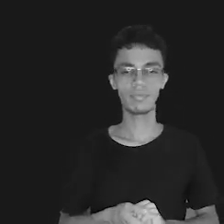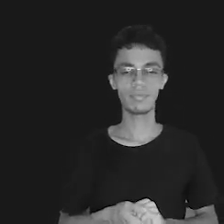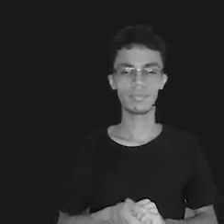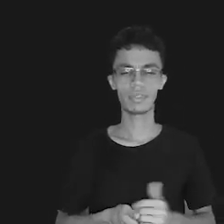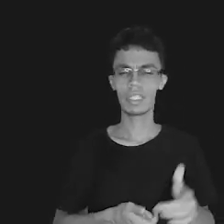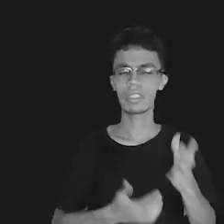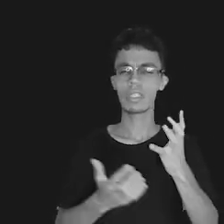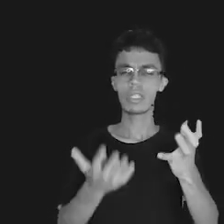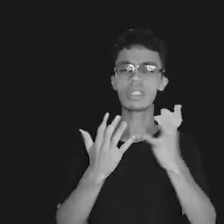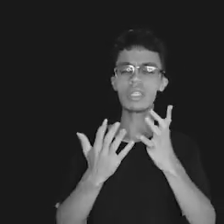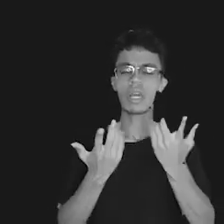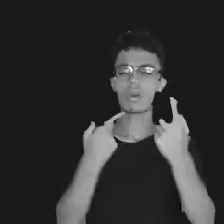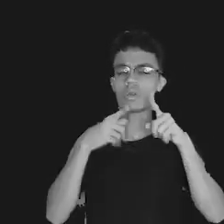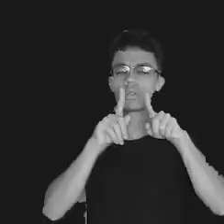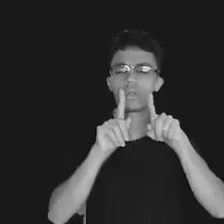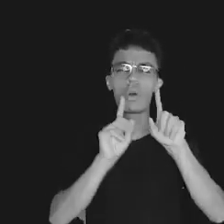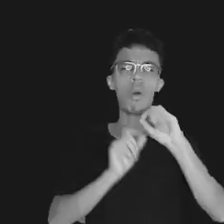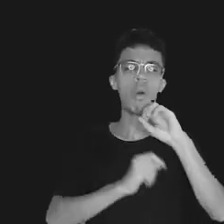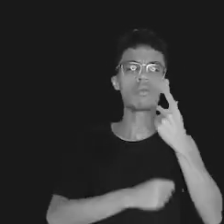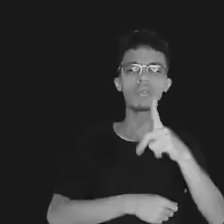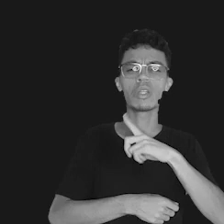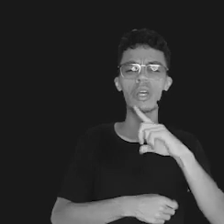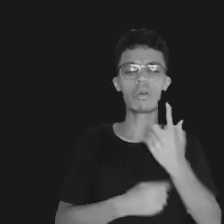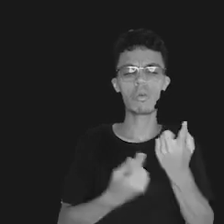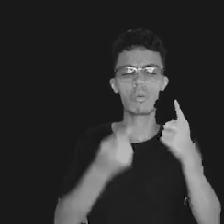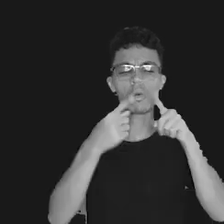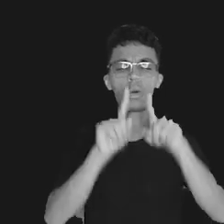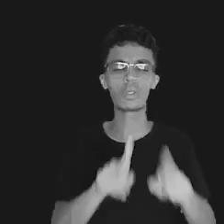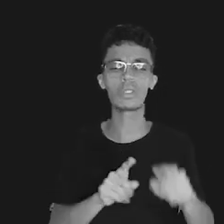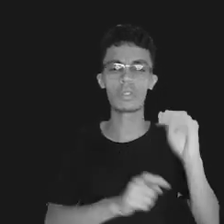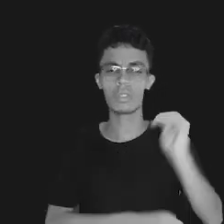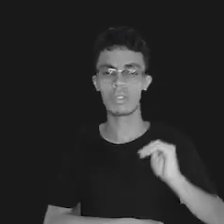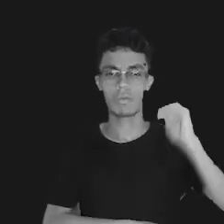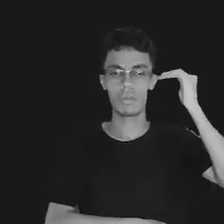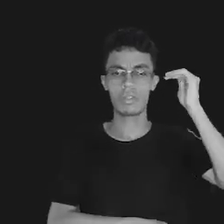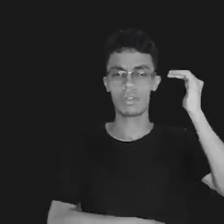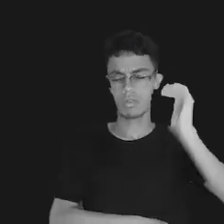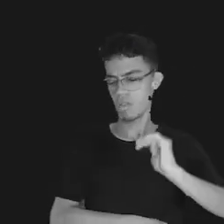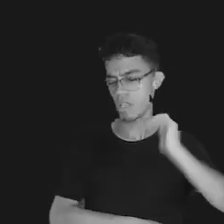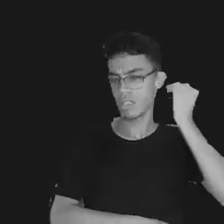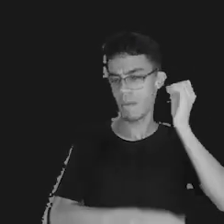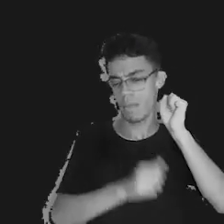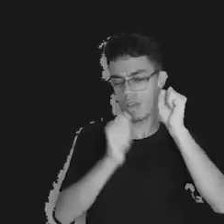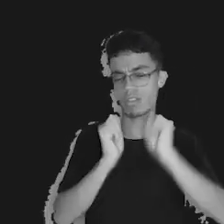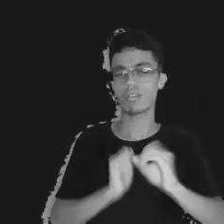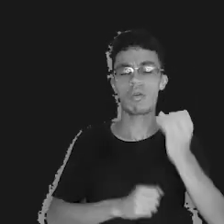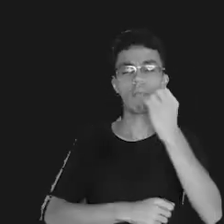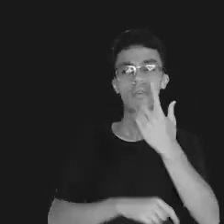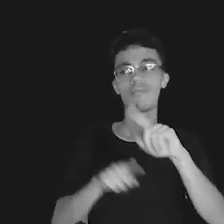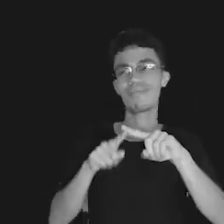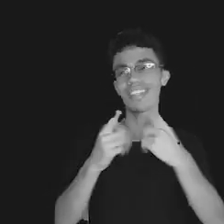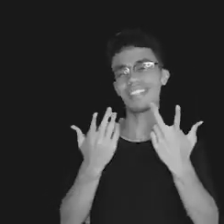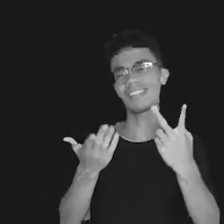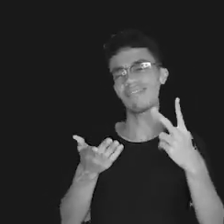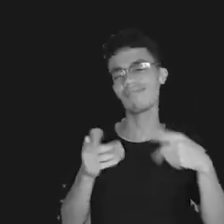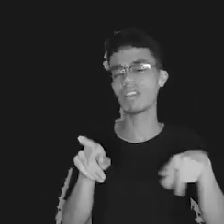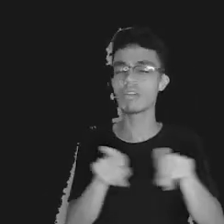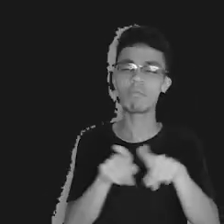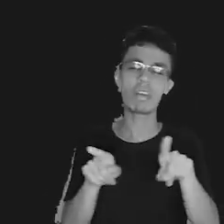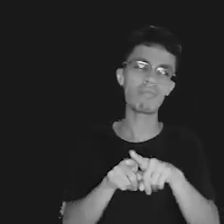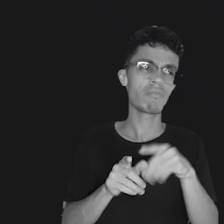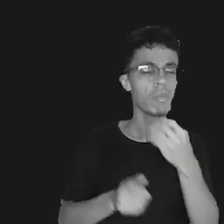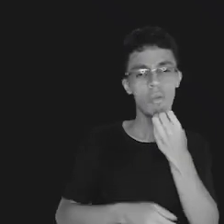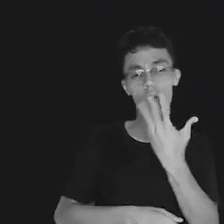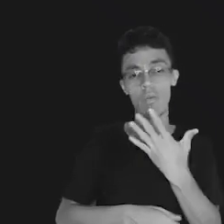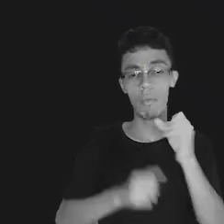Tereis alguma coisa contra o crescimento? Crescer pode ser bom e, de repente, não ser.